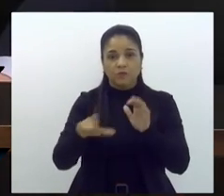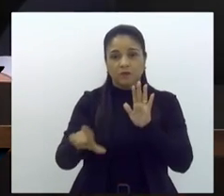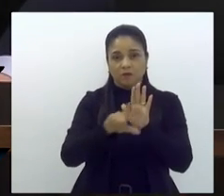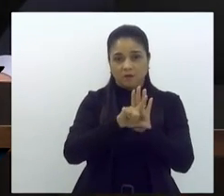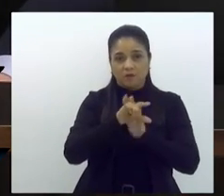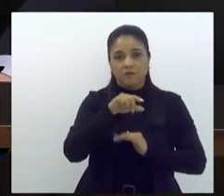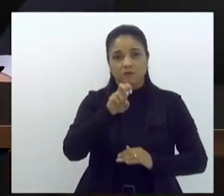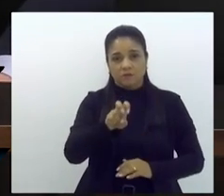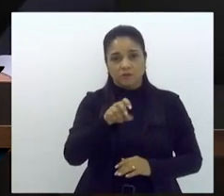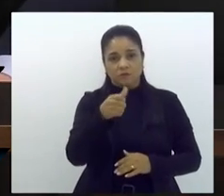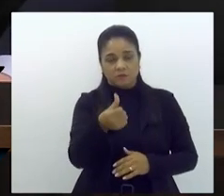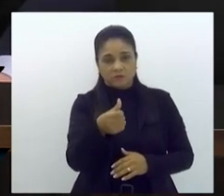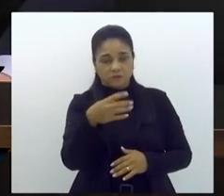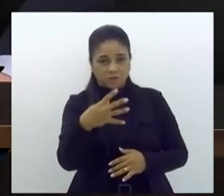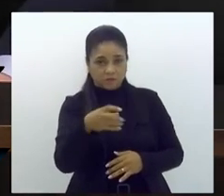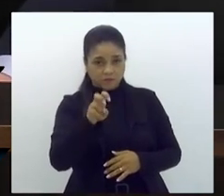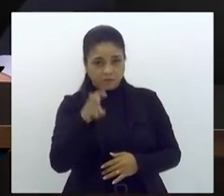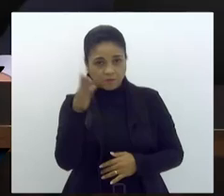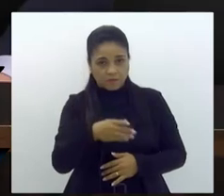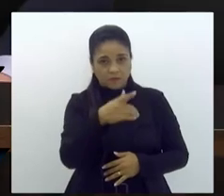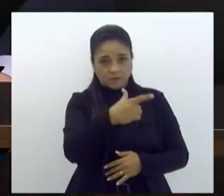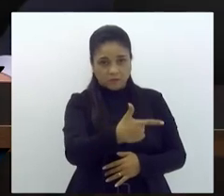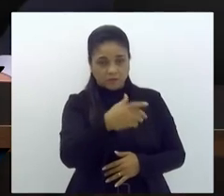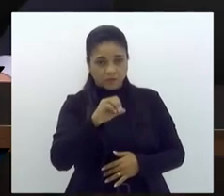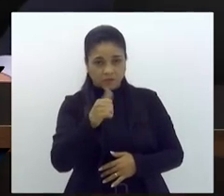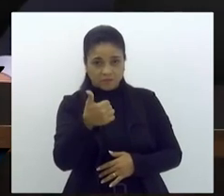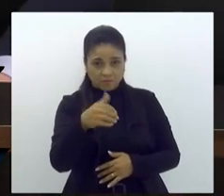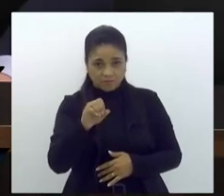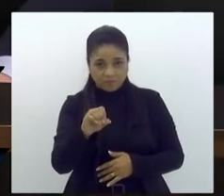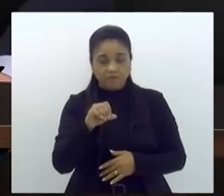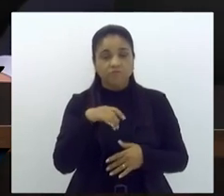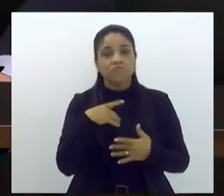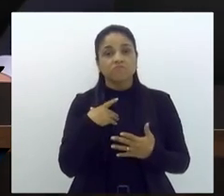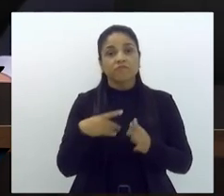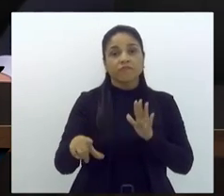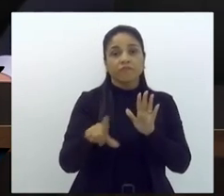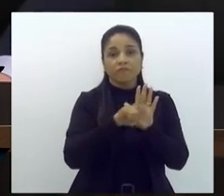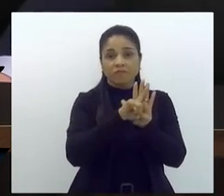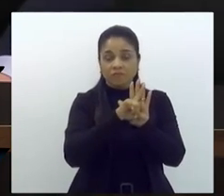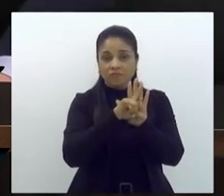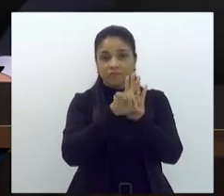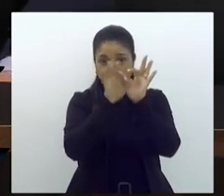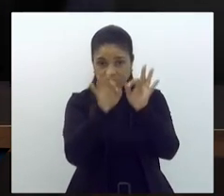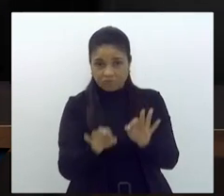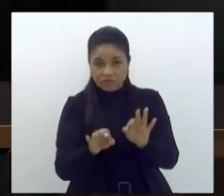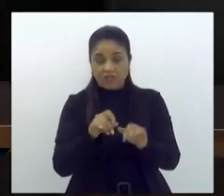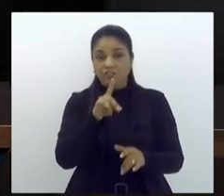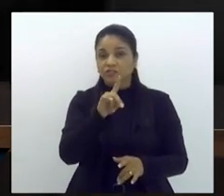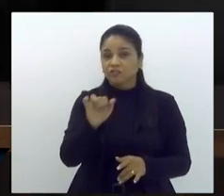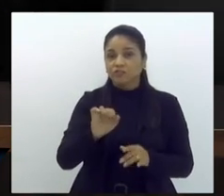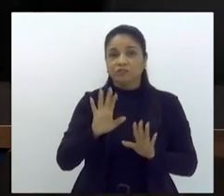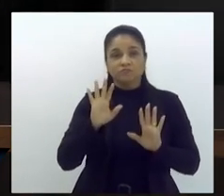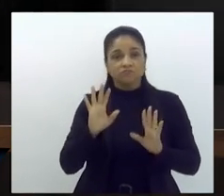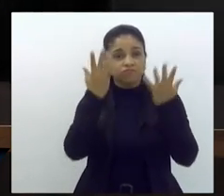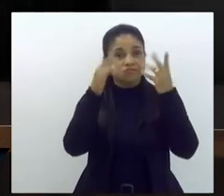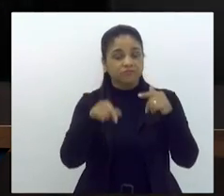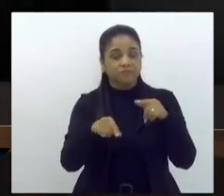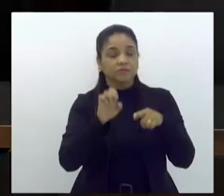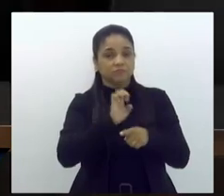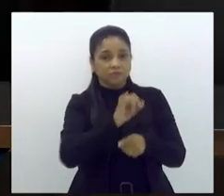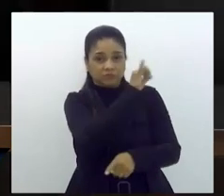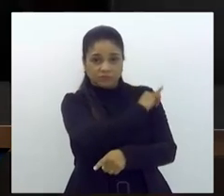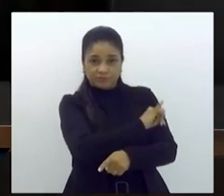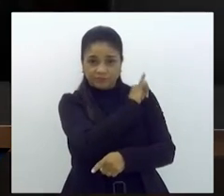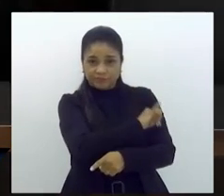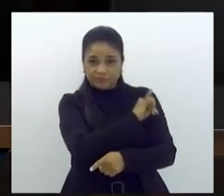5.645 de 6 de janeiro 2010 que consolida a legislação relativa às datas comemorativas do Estado do Rio de Janeiro